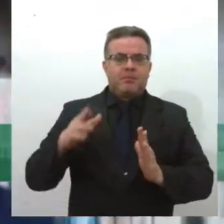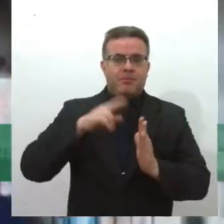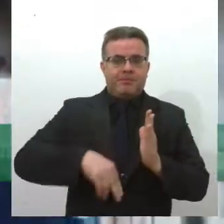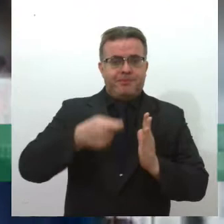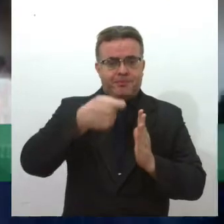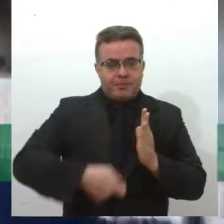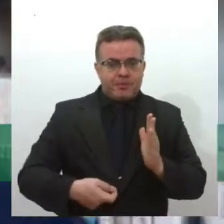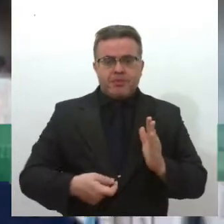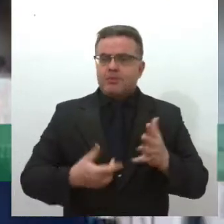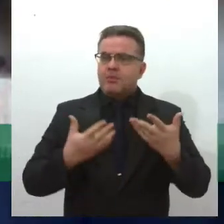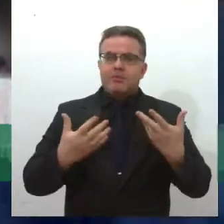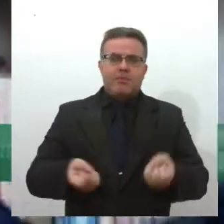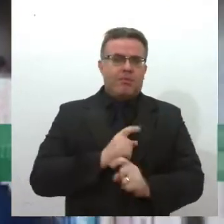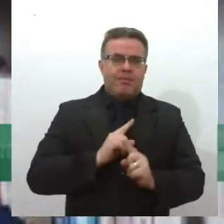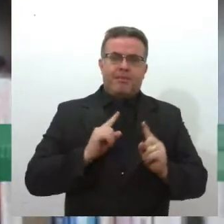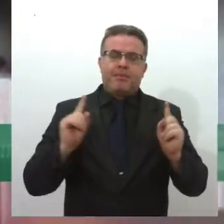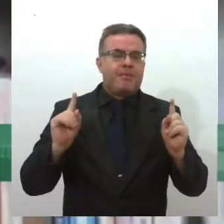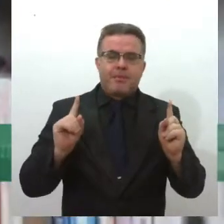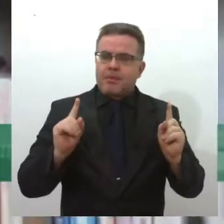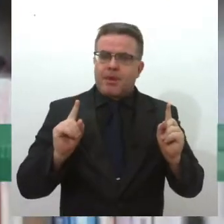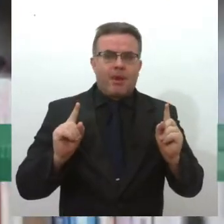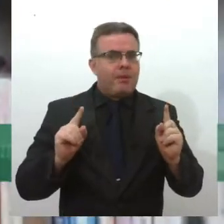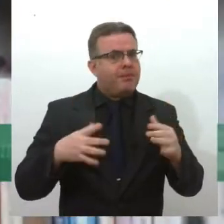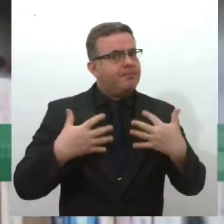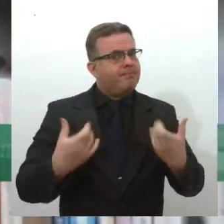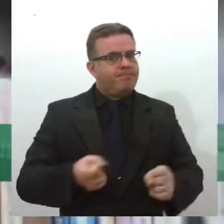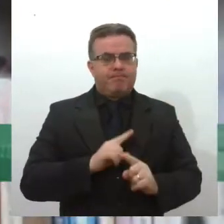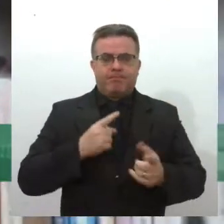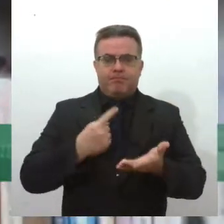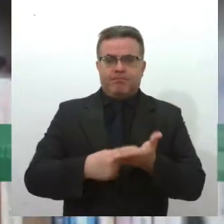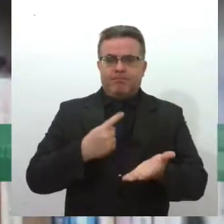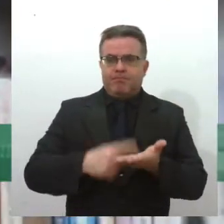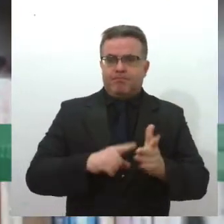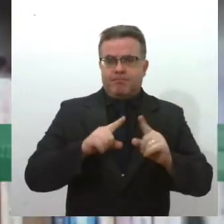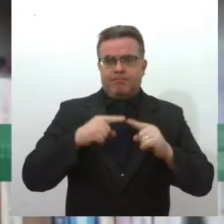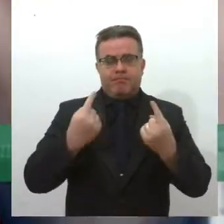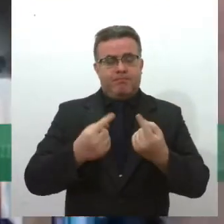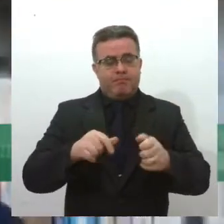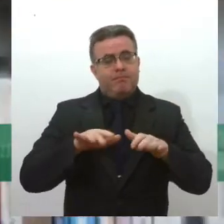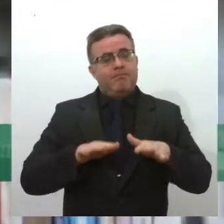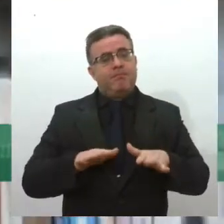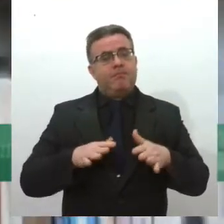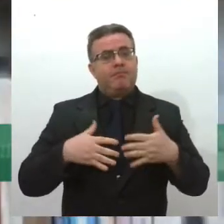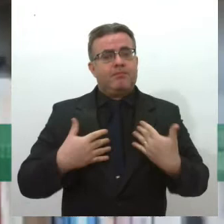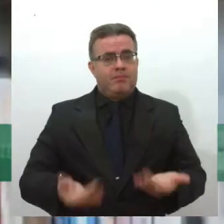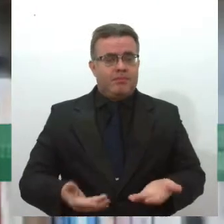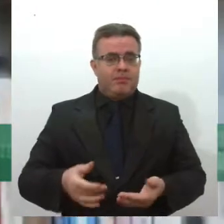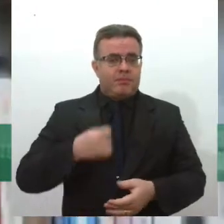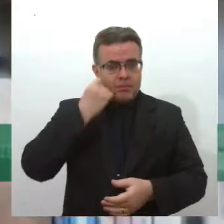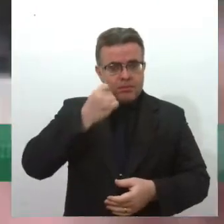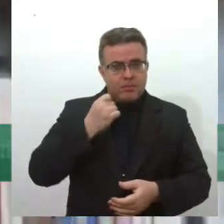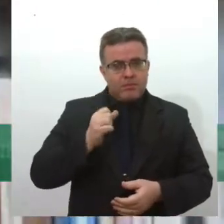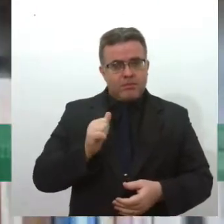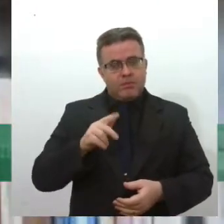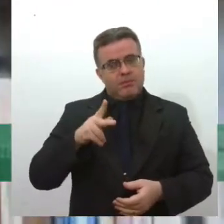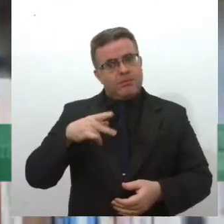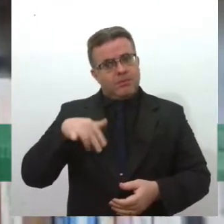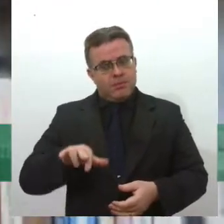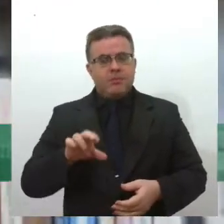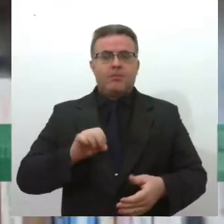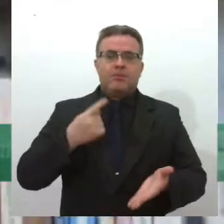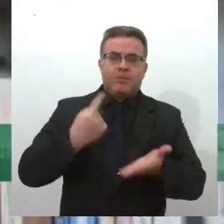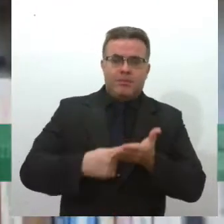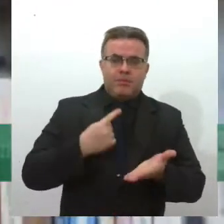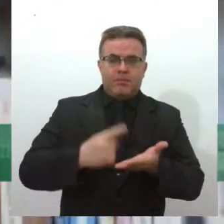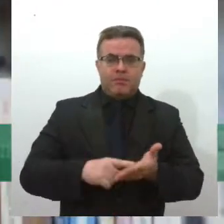foi contra, enfaticamente contra, a realização de audiência pública. O senador Álvaro Dias insistiu, houve um debate, ao